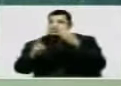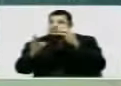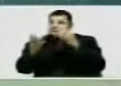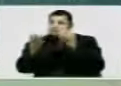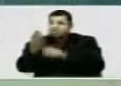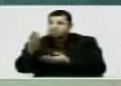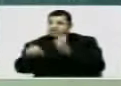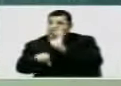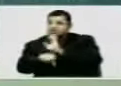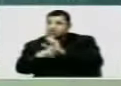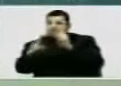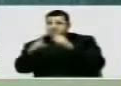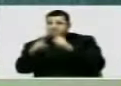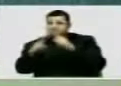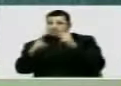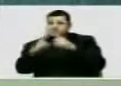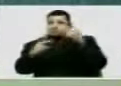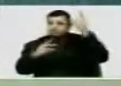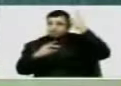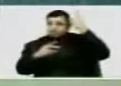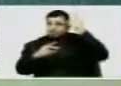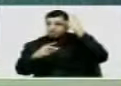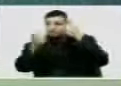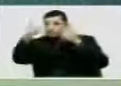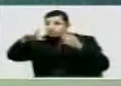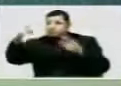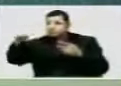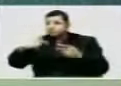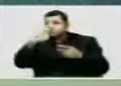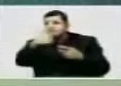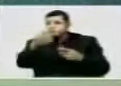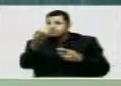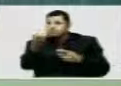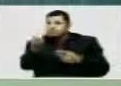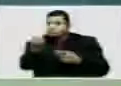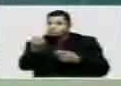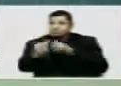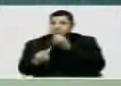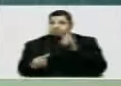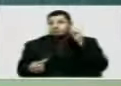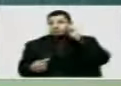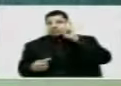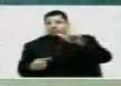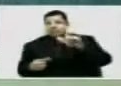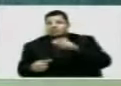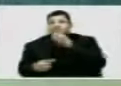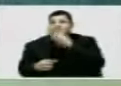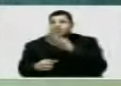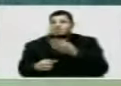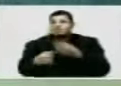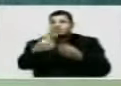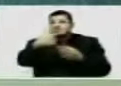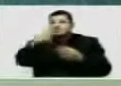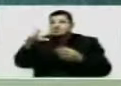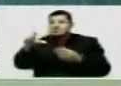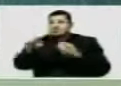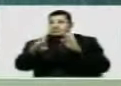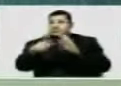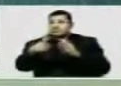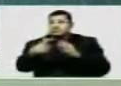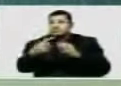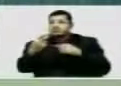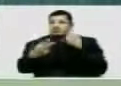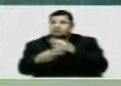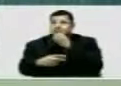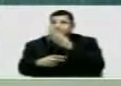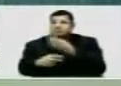perdem: Amazonas e São Paulo. Os outros 25 ganham. Portanto, são 25 estados